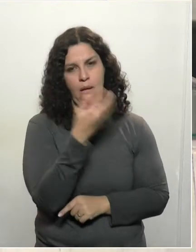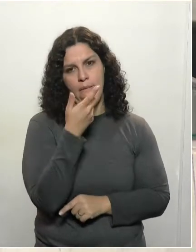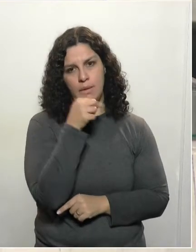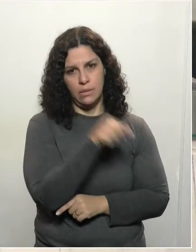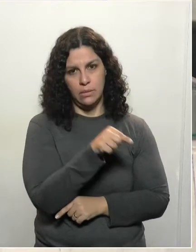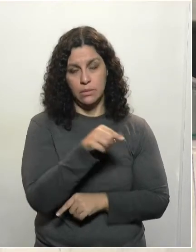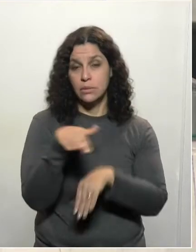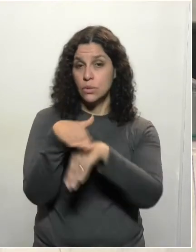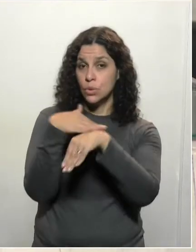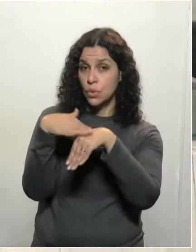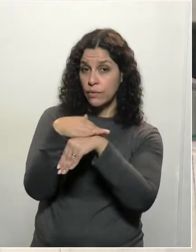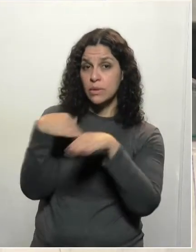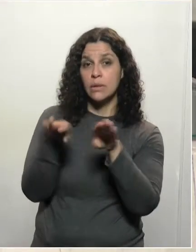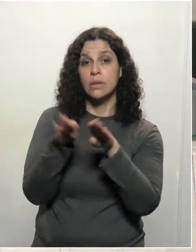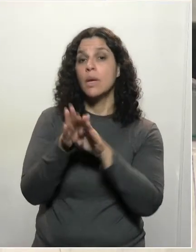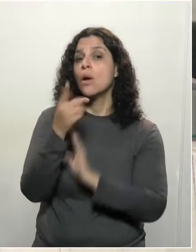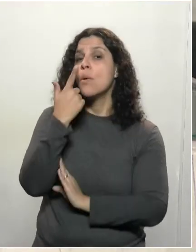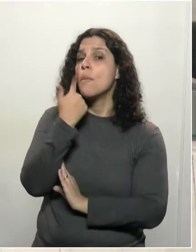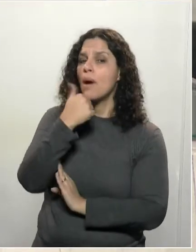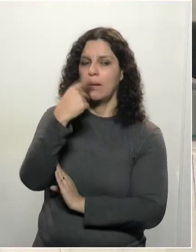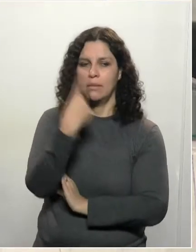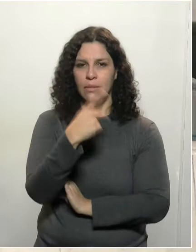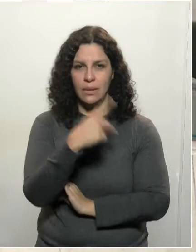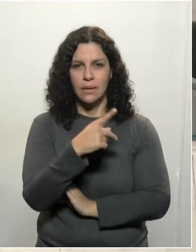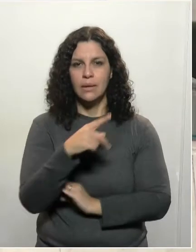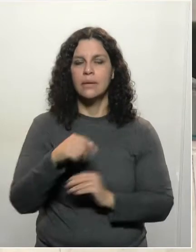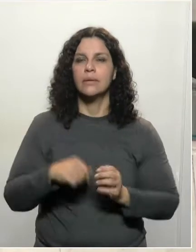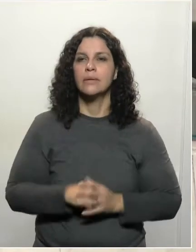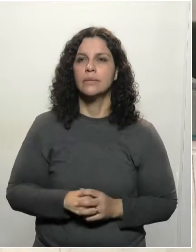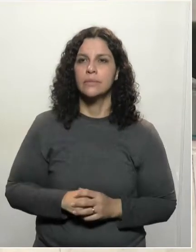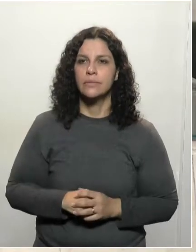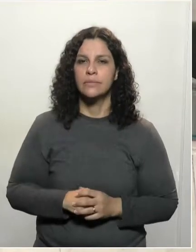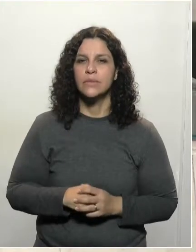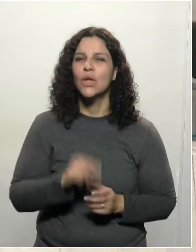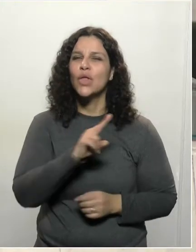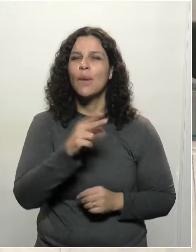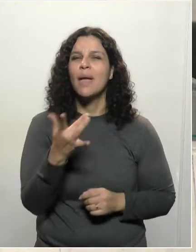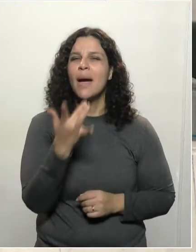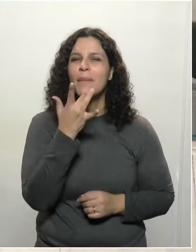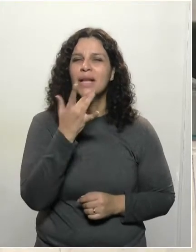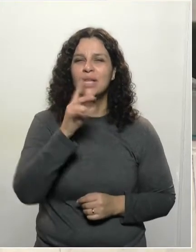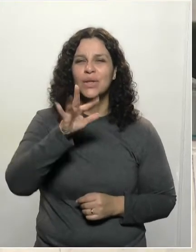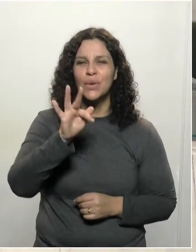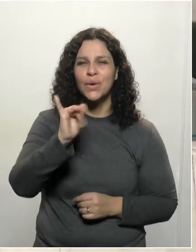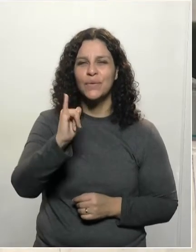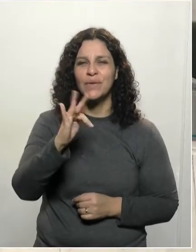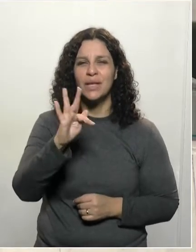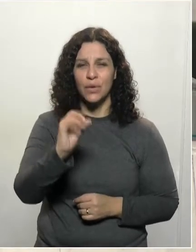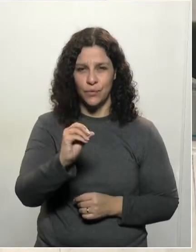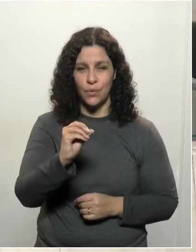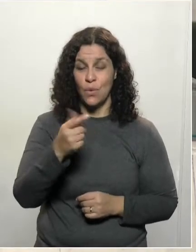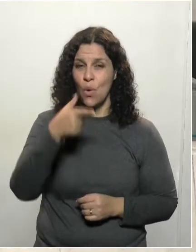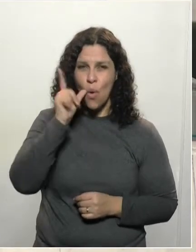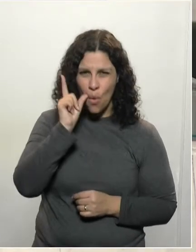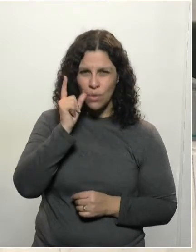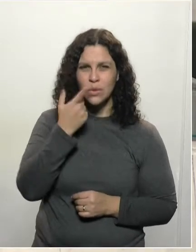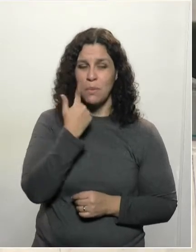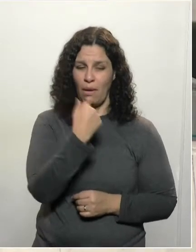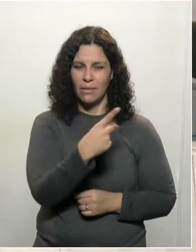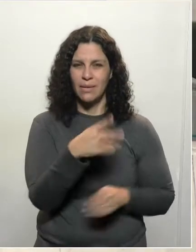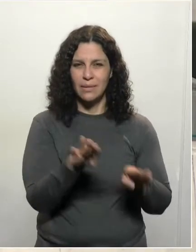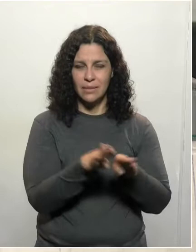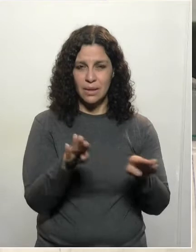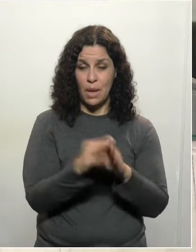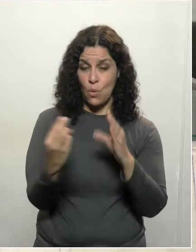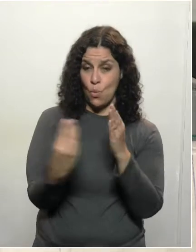Conversei com o pai do menino, o pai do Fifo, que chamam, Ele me mandou ontem,